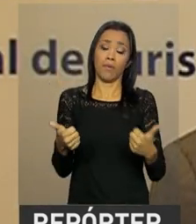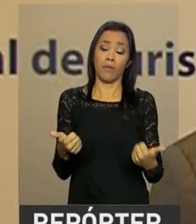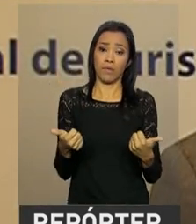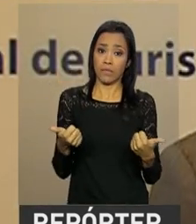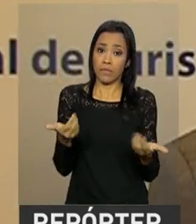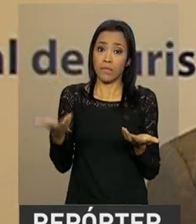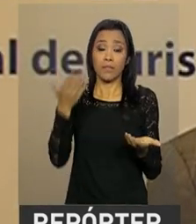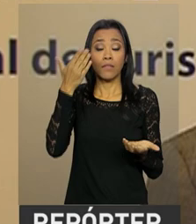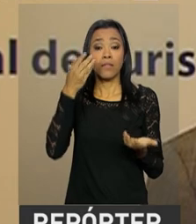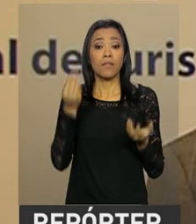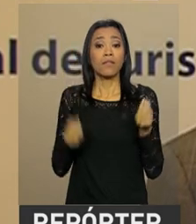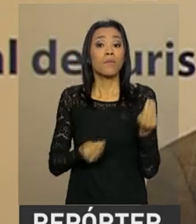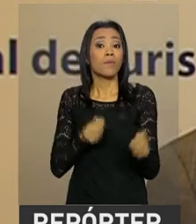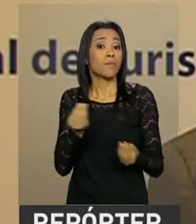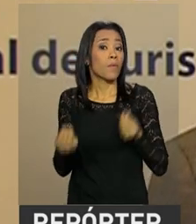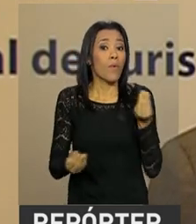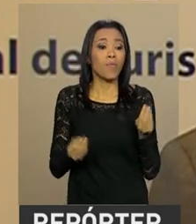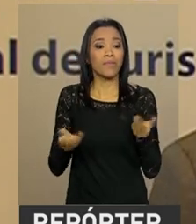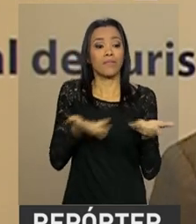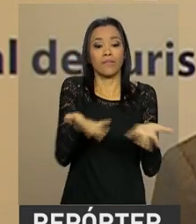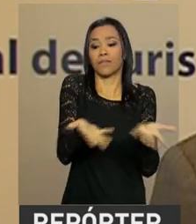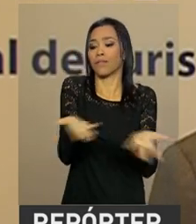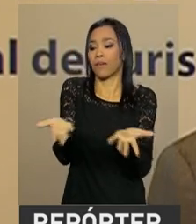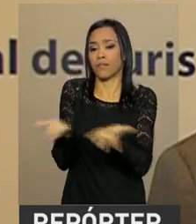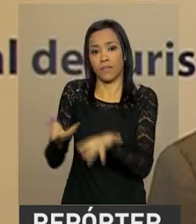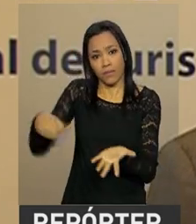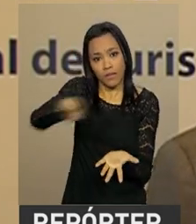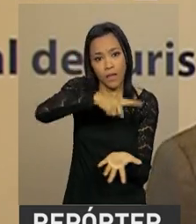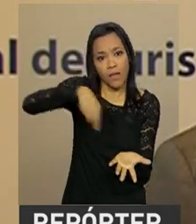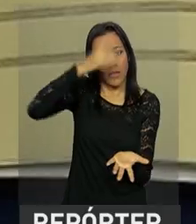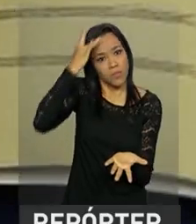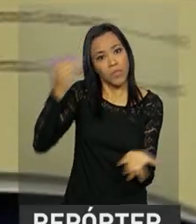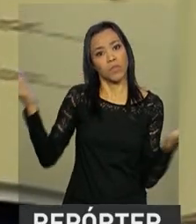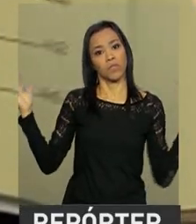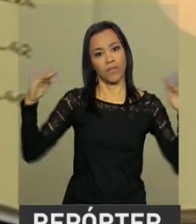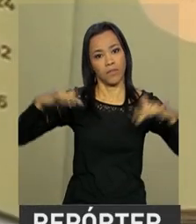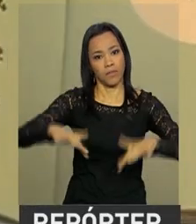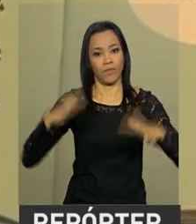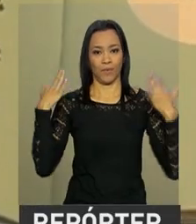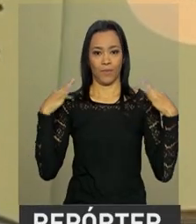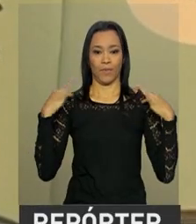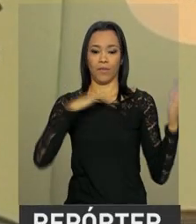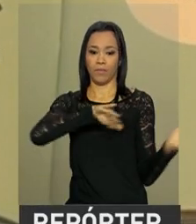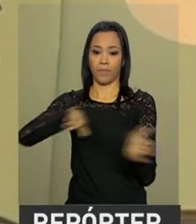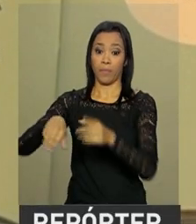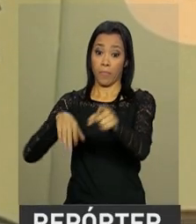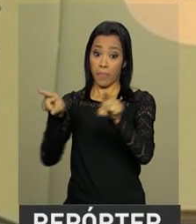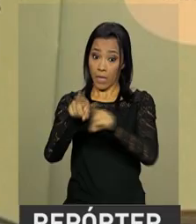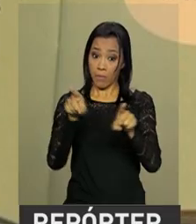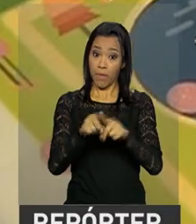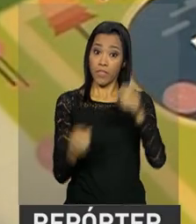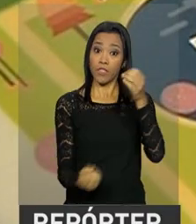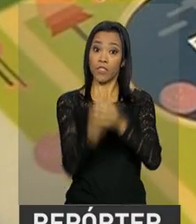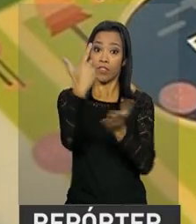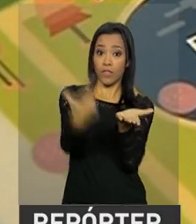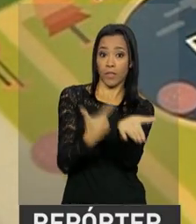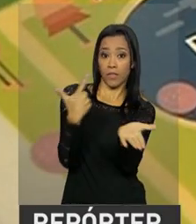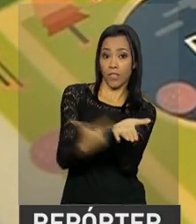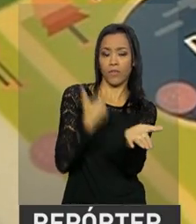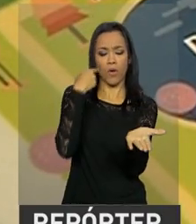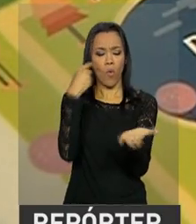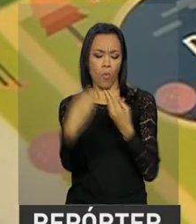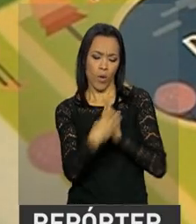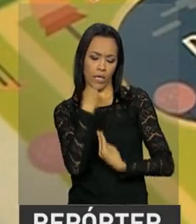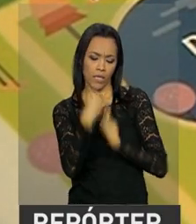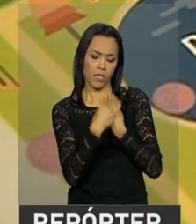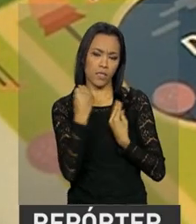a gente melhore mais ainda a maneira de nós recebermos os turistas. O Ministério também lançou uma cartilha com dicas para